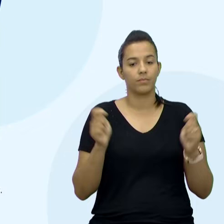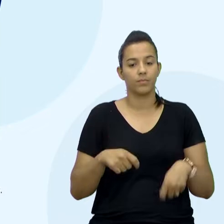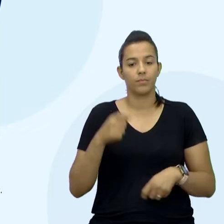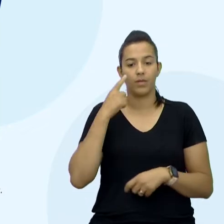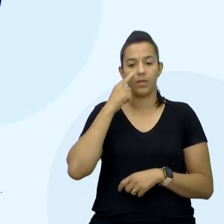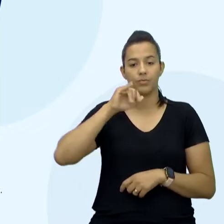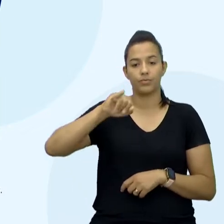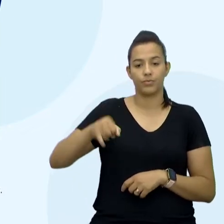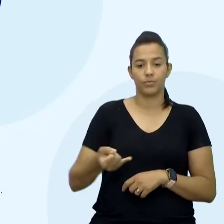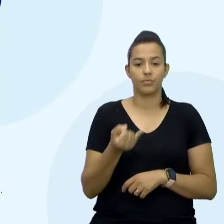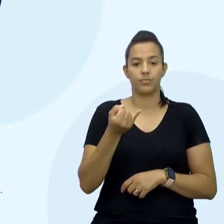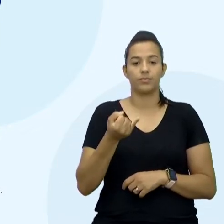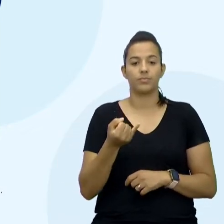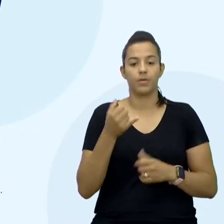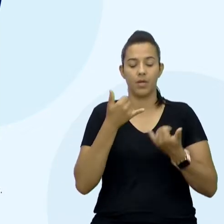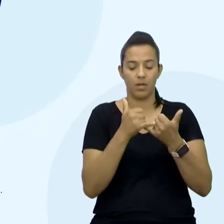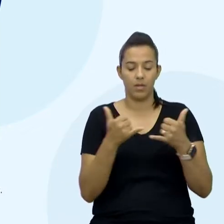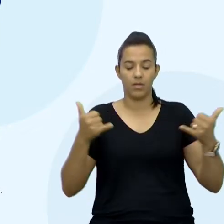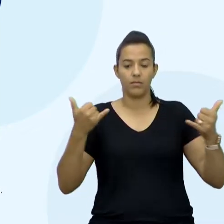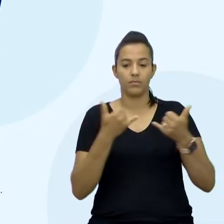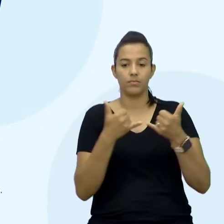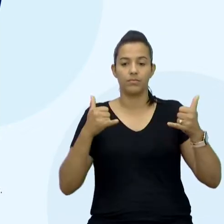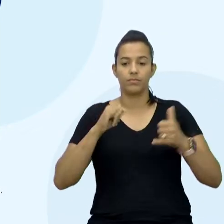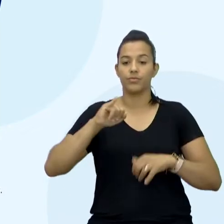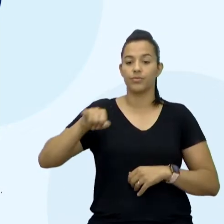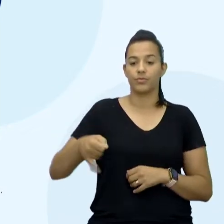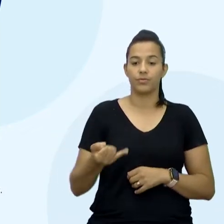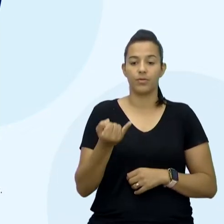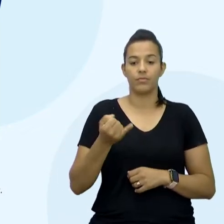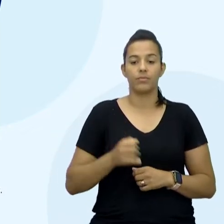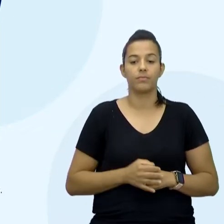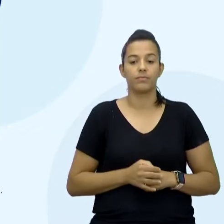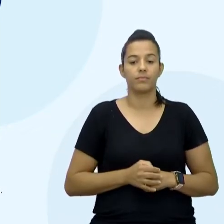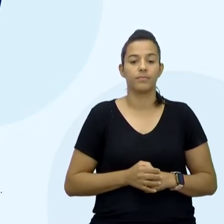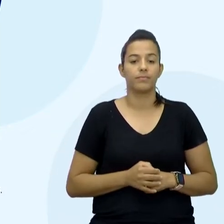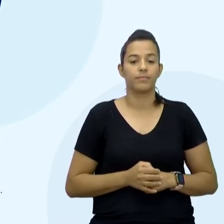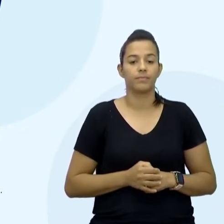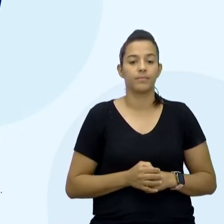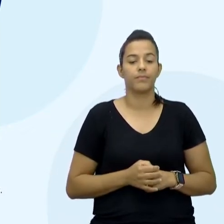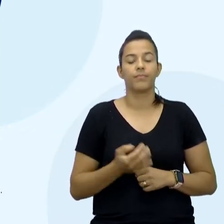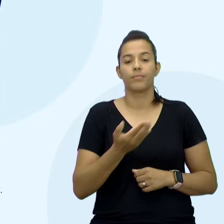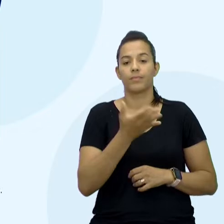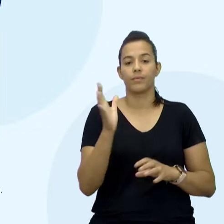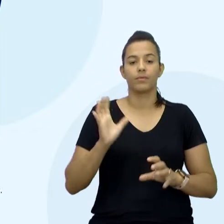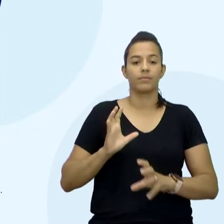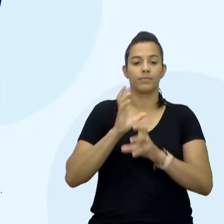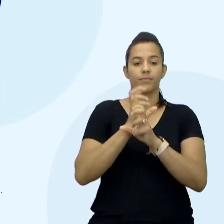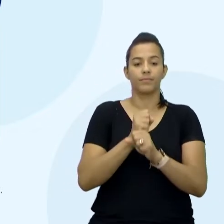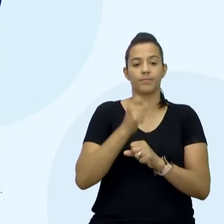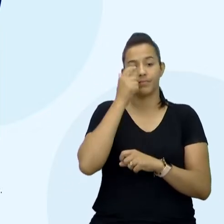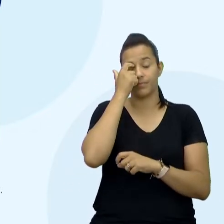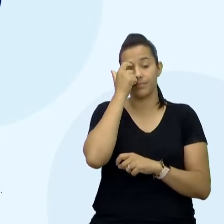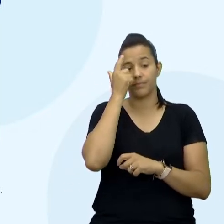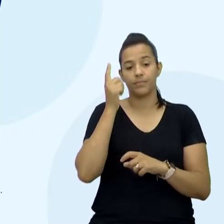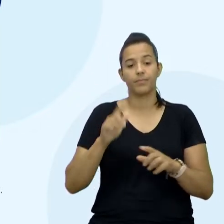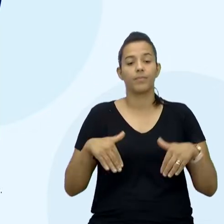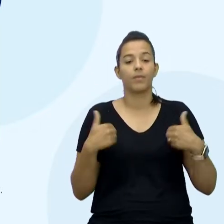joules, certo? A unidade de energia é dada em joules. Para me calcular, por exemplo, qual que é a